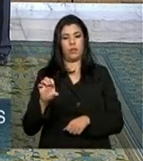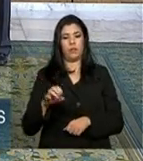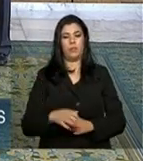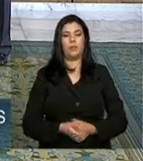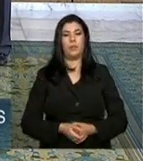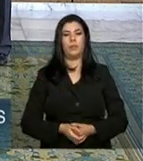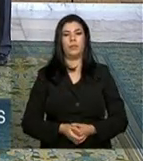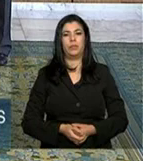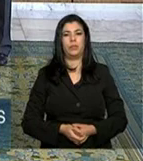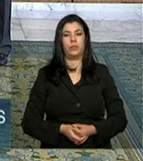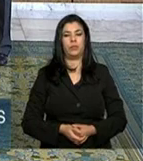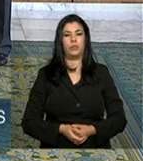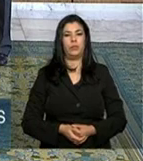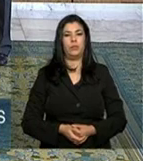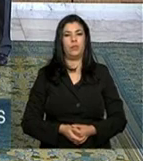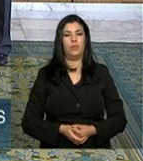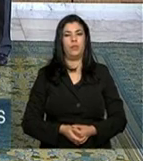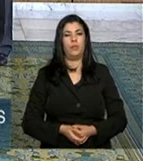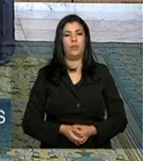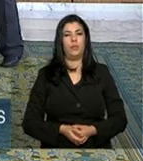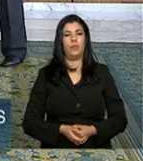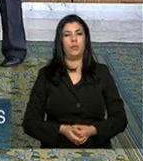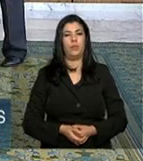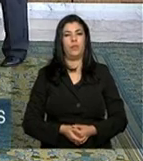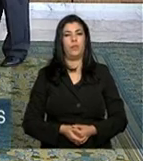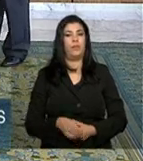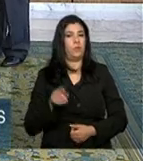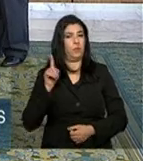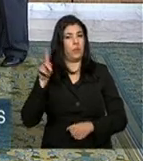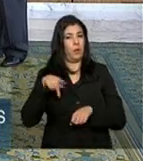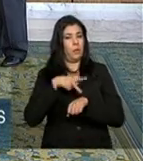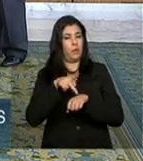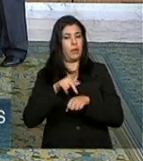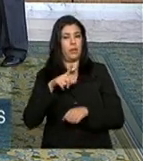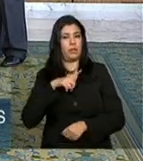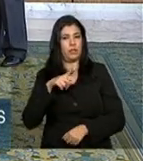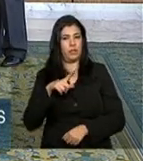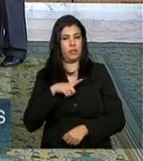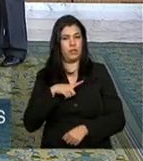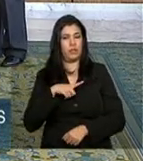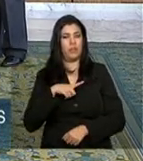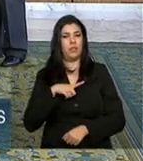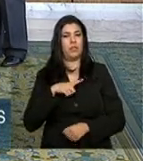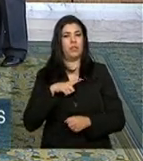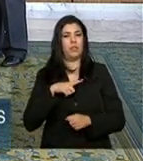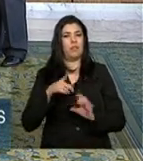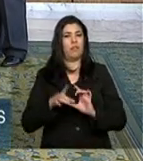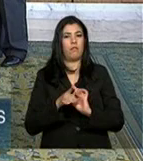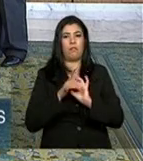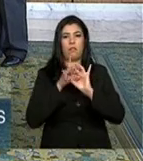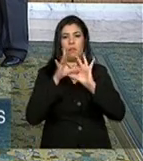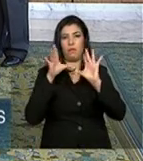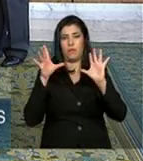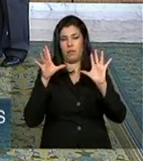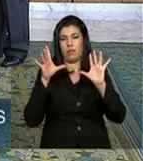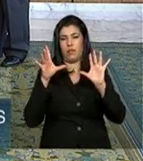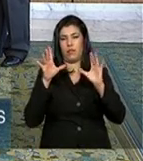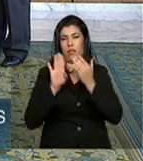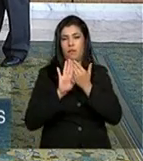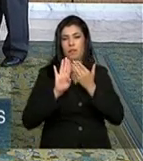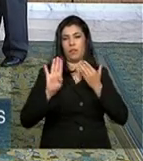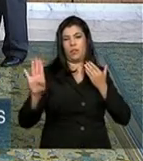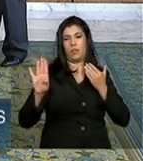A República do Chipre obteve a independência da Grã-Bretanha em